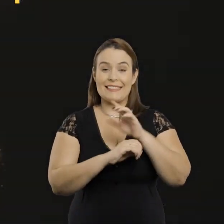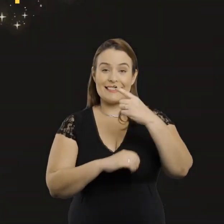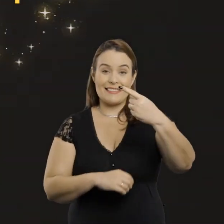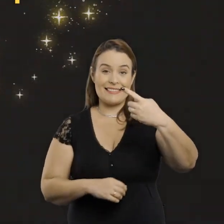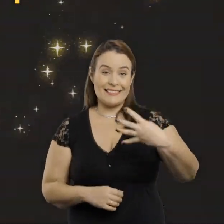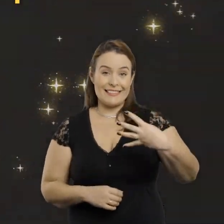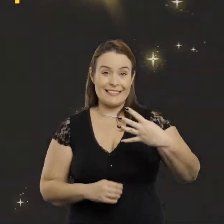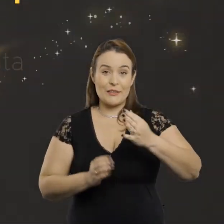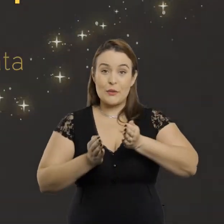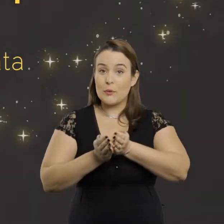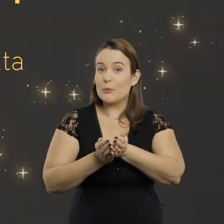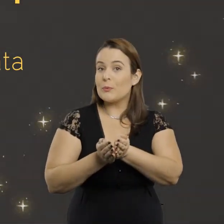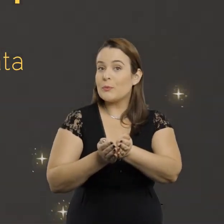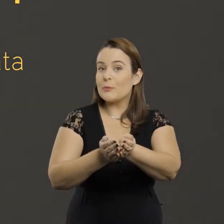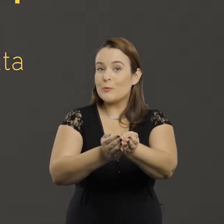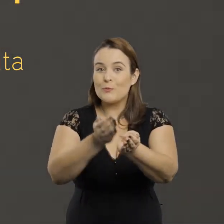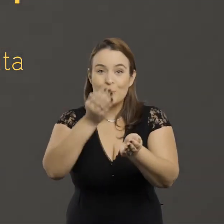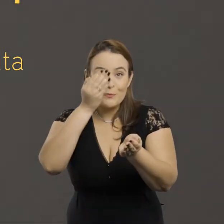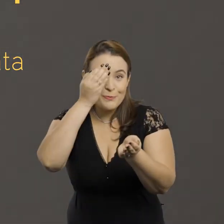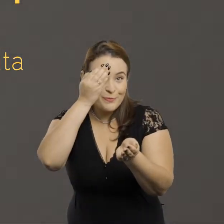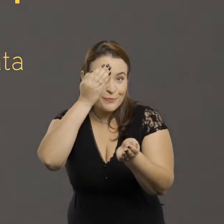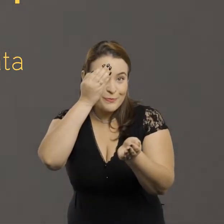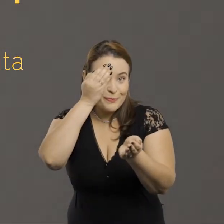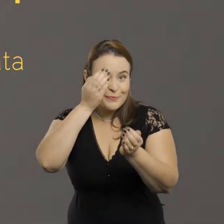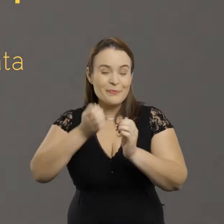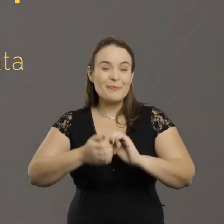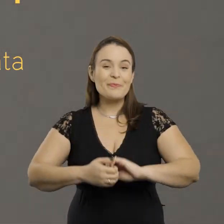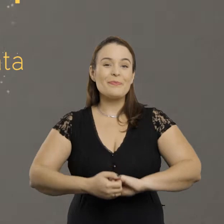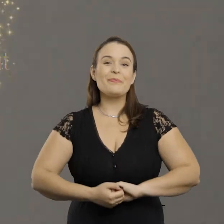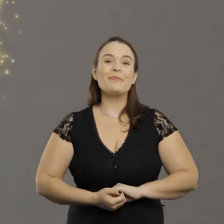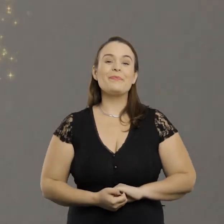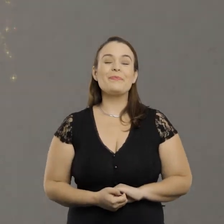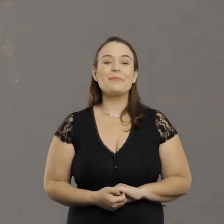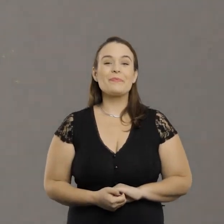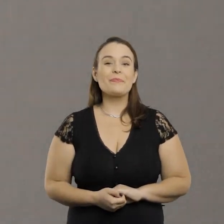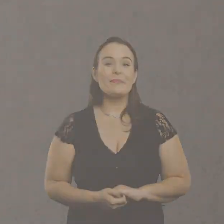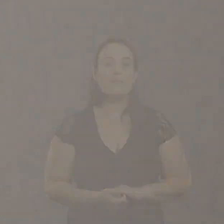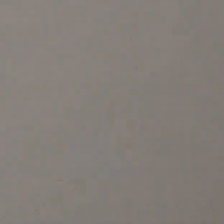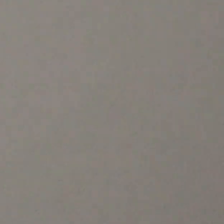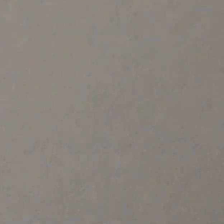Capítulo 14. O navio pirata.